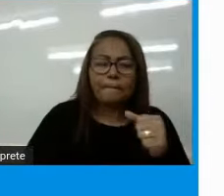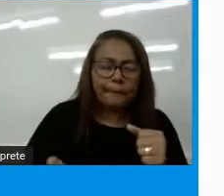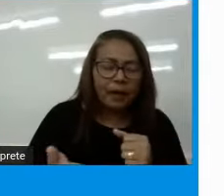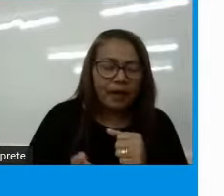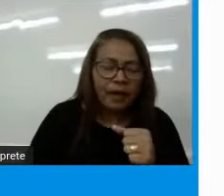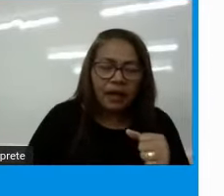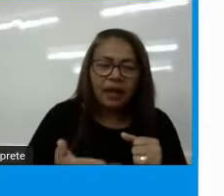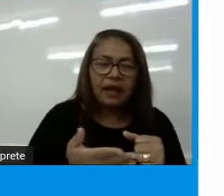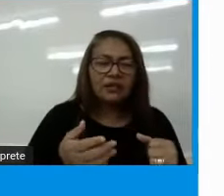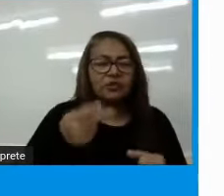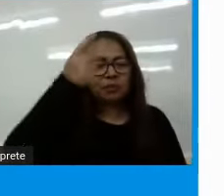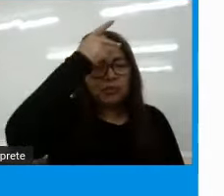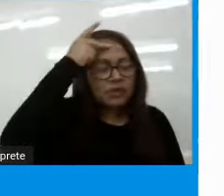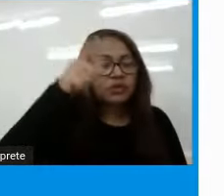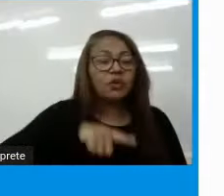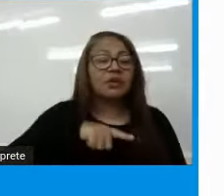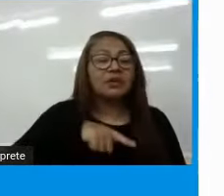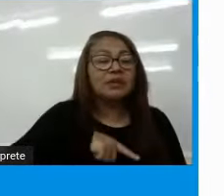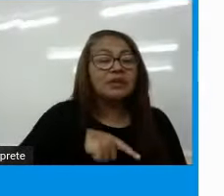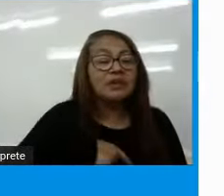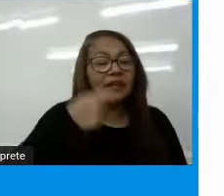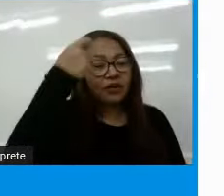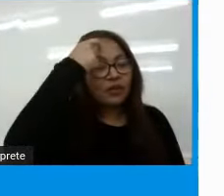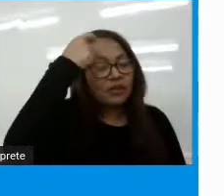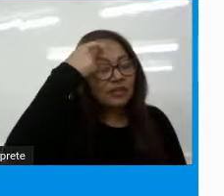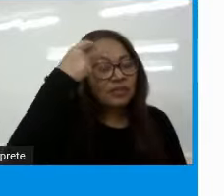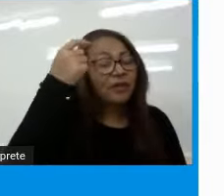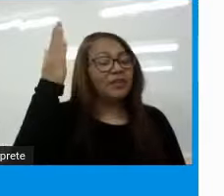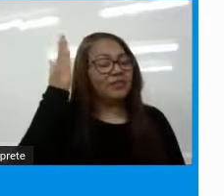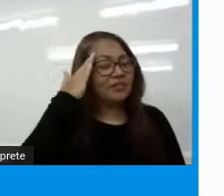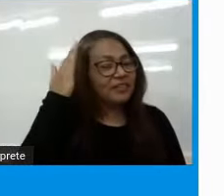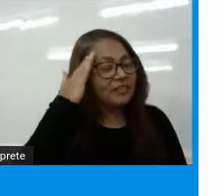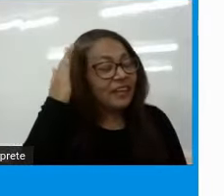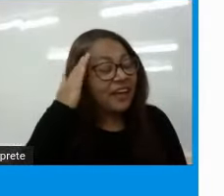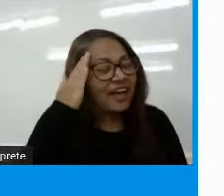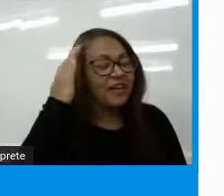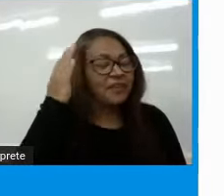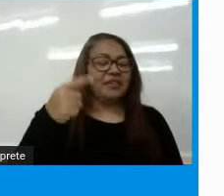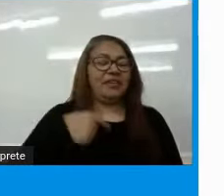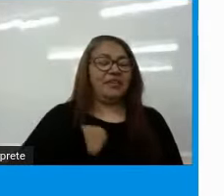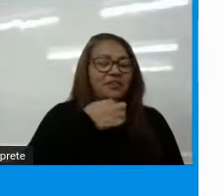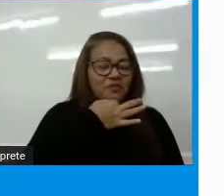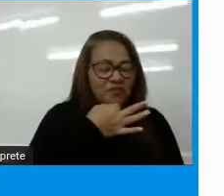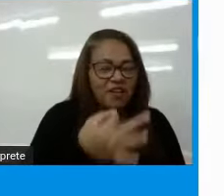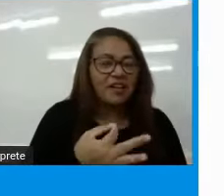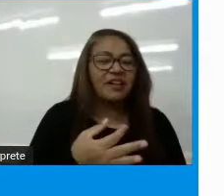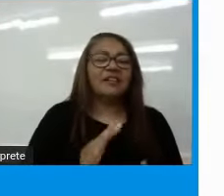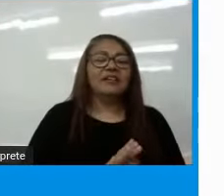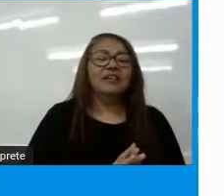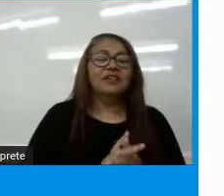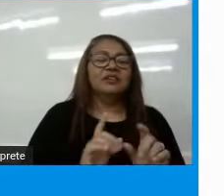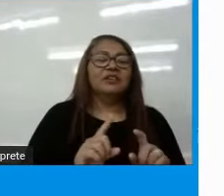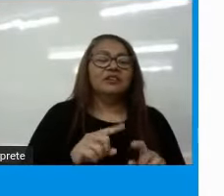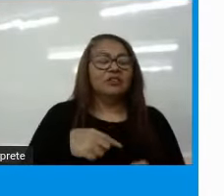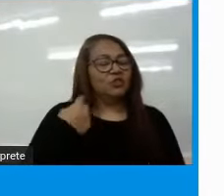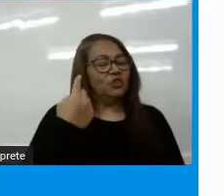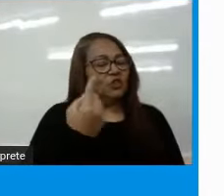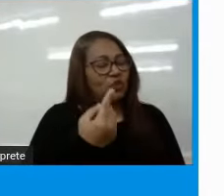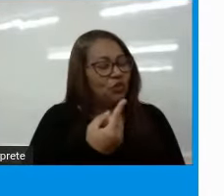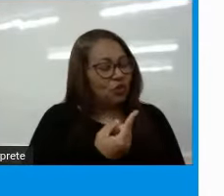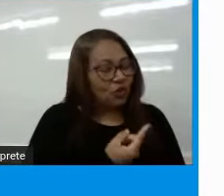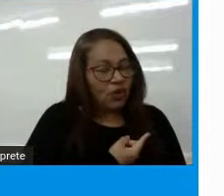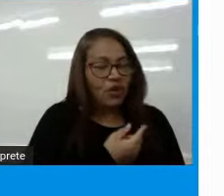falando, para quem está começando agora, fica essas 4 opções aí que vocês vão interagir. Mas, obviamente, nós não estamos aqui hoje para falar do Google Sala de